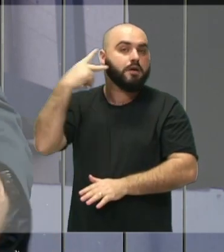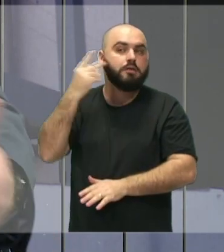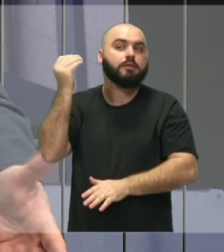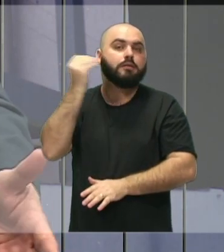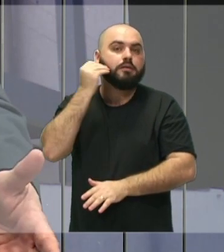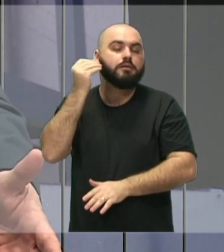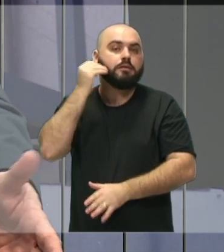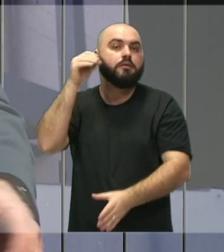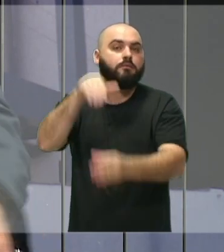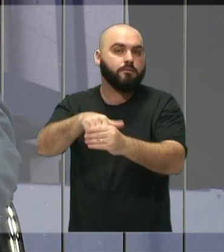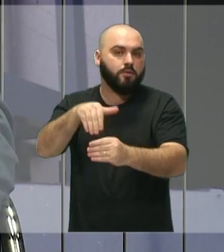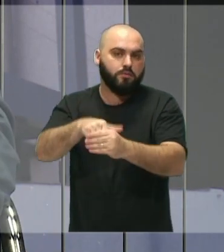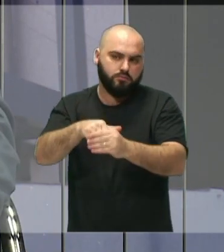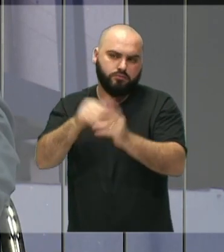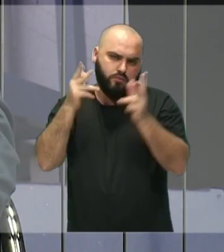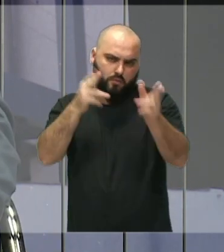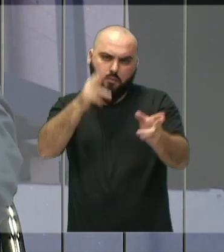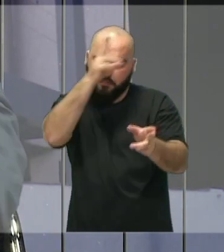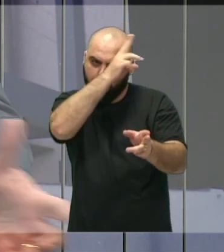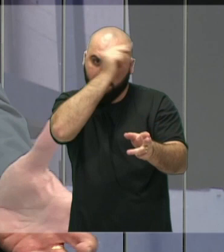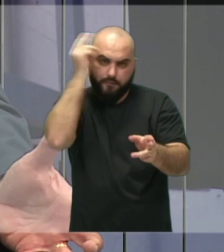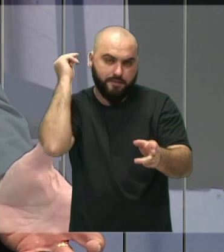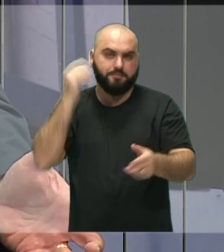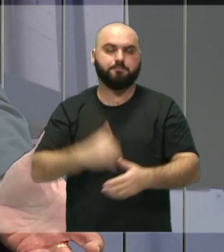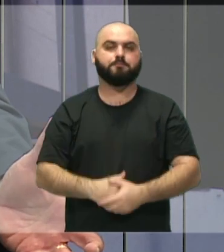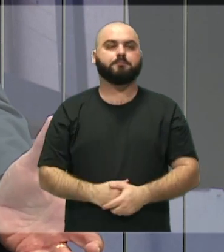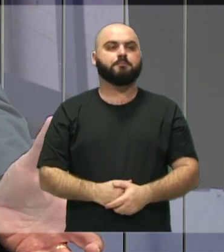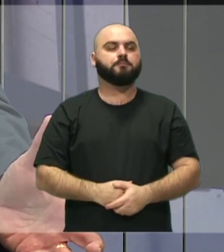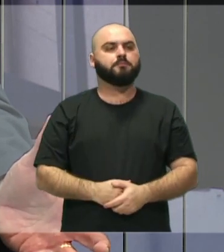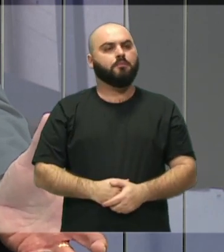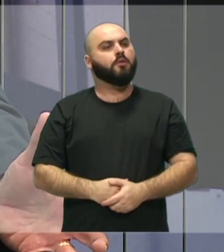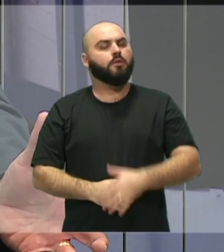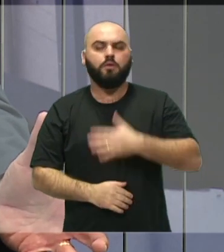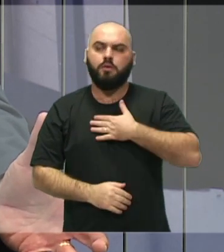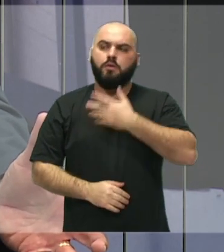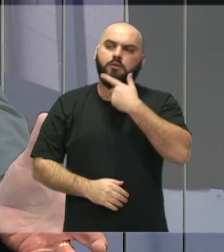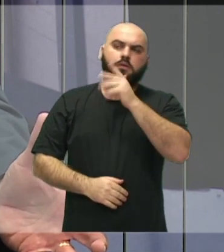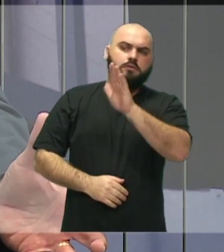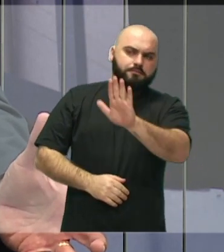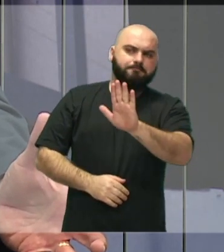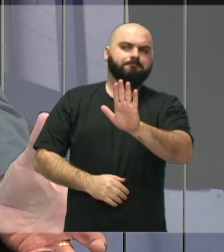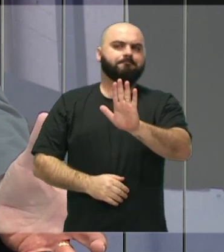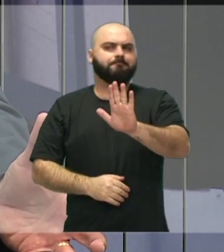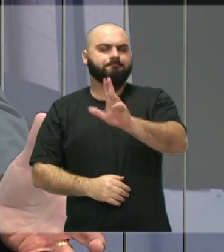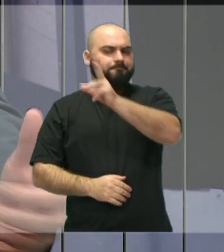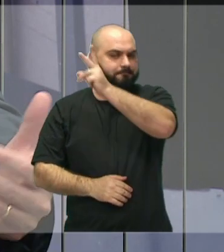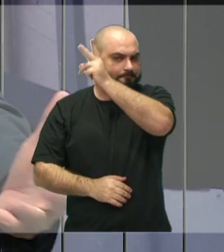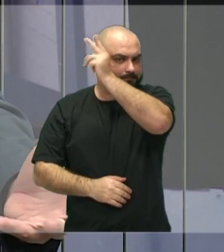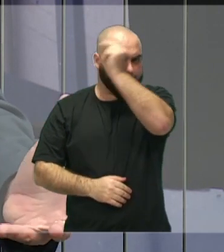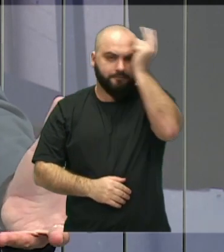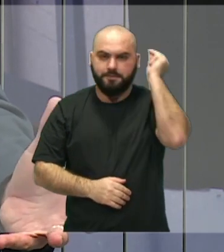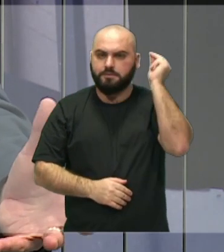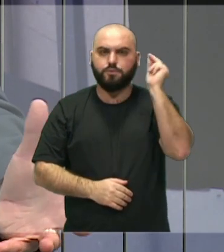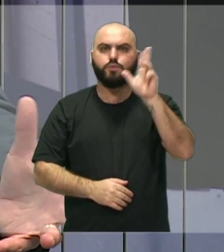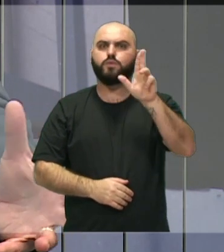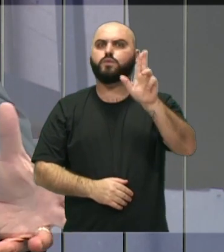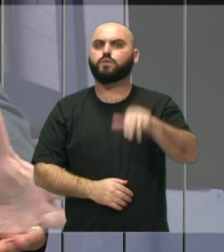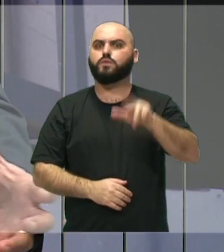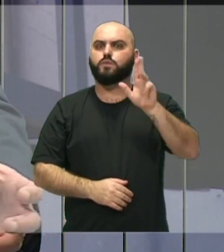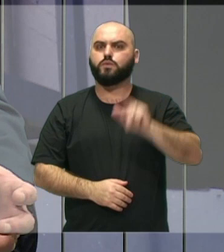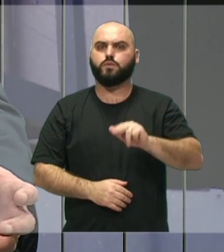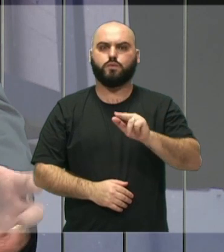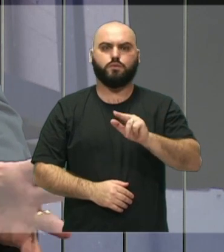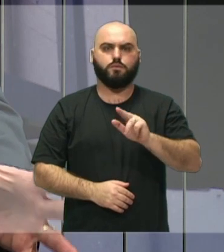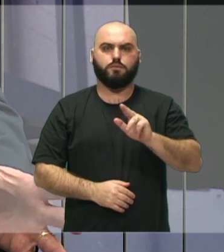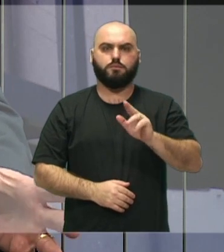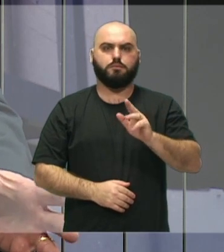votos também para o governo. Na ocasião eu falei, prefeito, nunca tinha me passado pela cabeça em